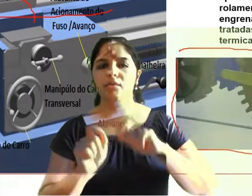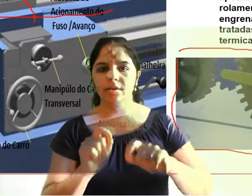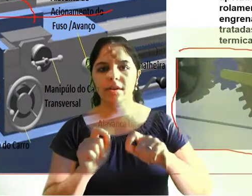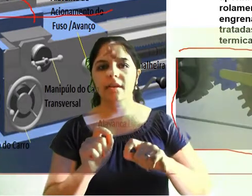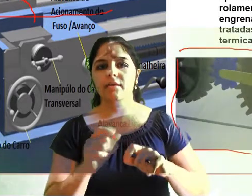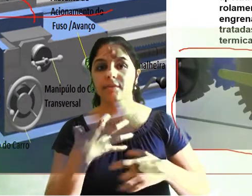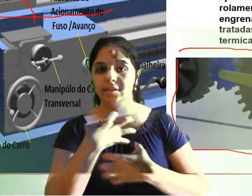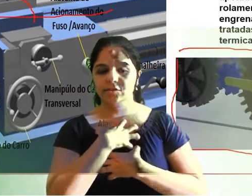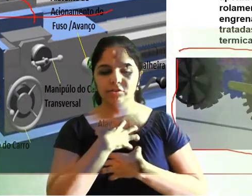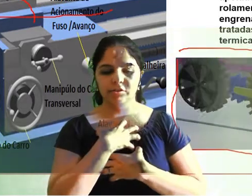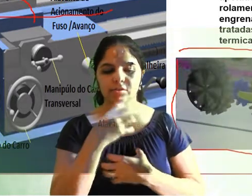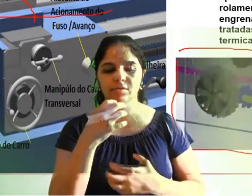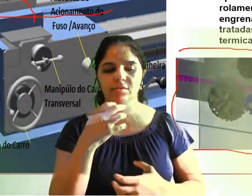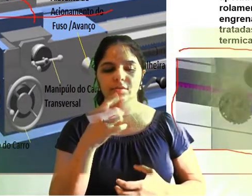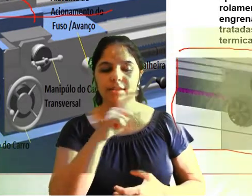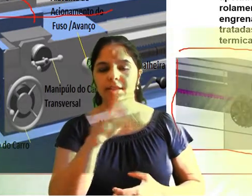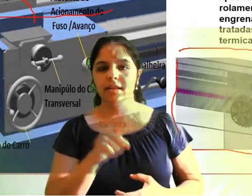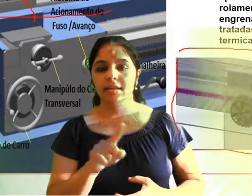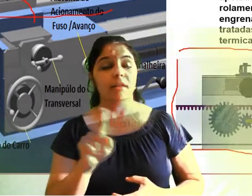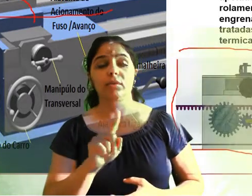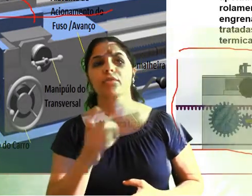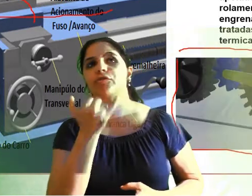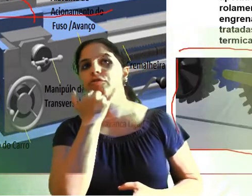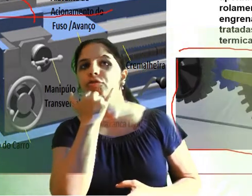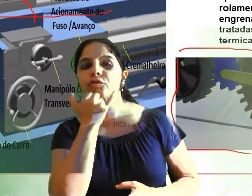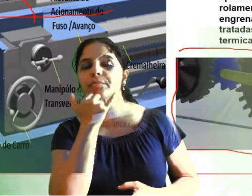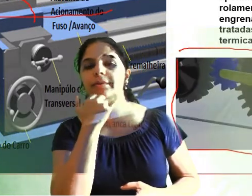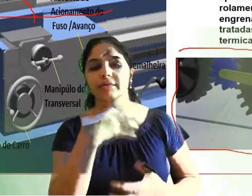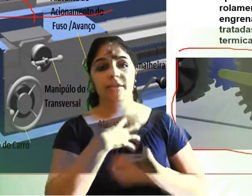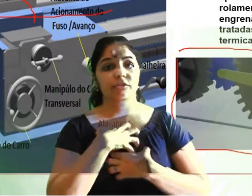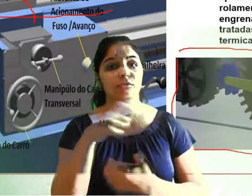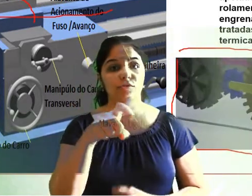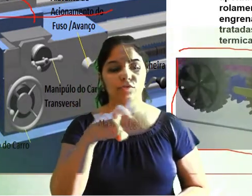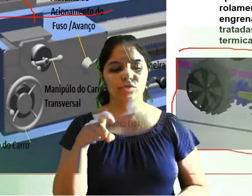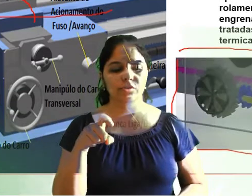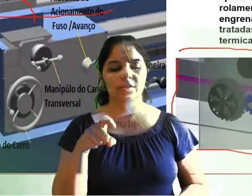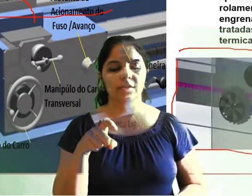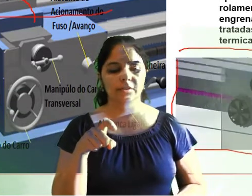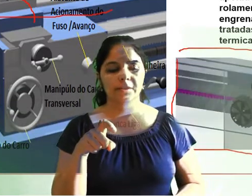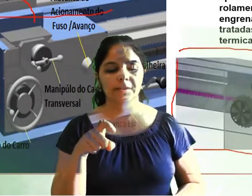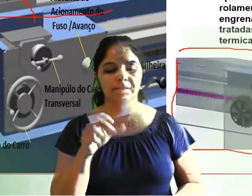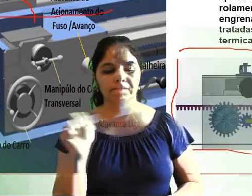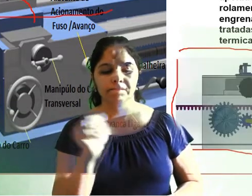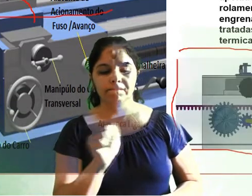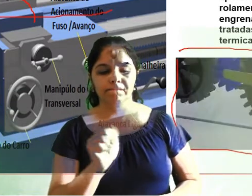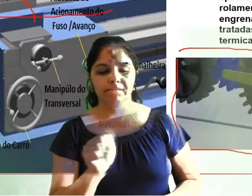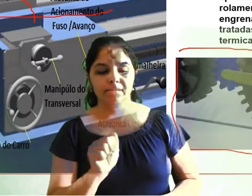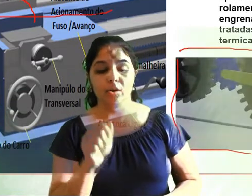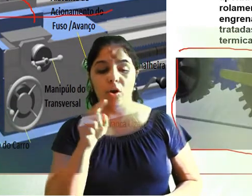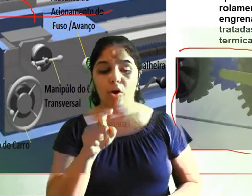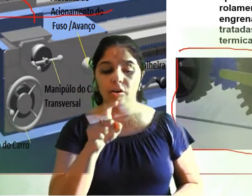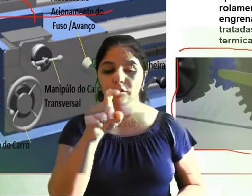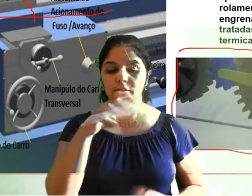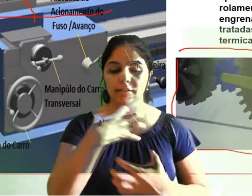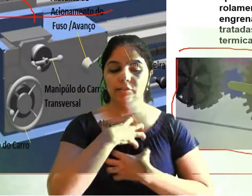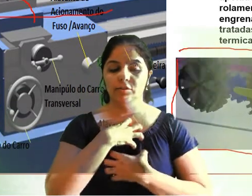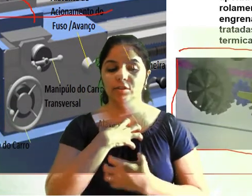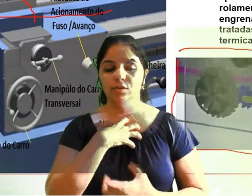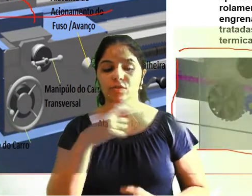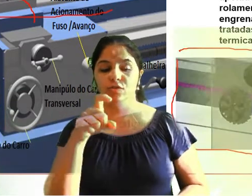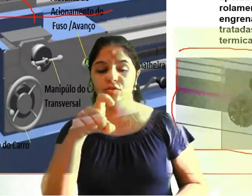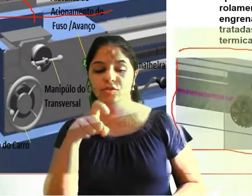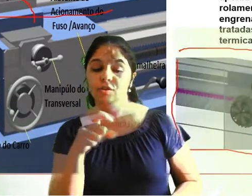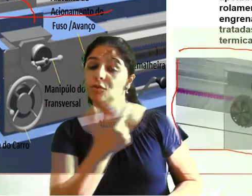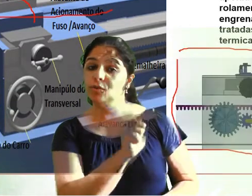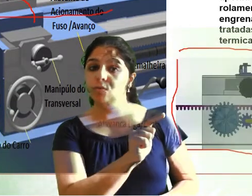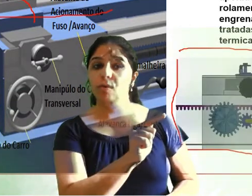o sentido Z, né, pessoal? Desculpa, é o sentido X. Então, deixa eu apagar aqui. É o sentido X